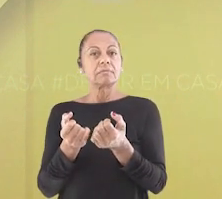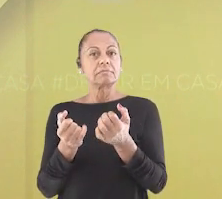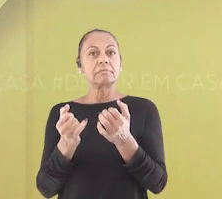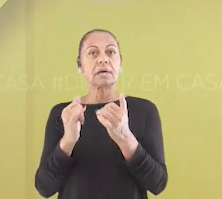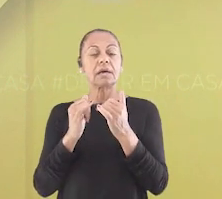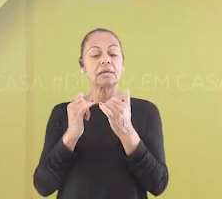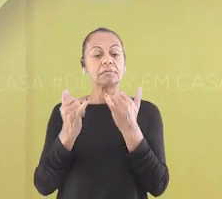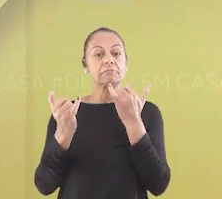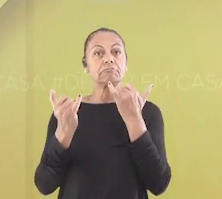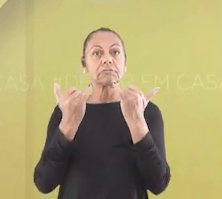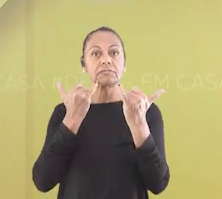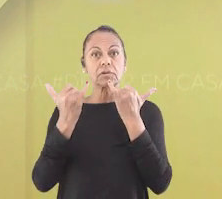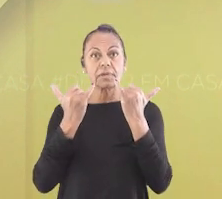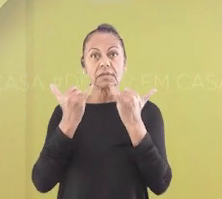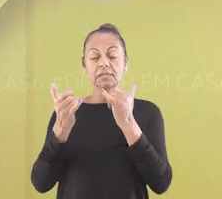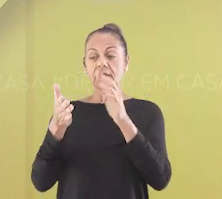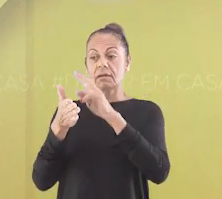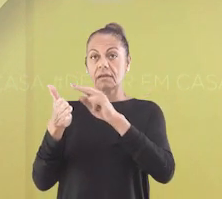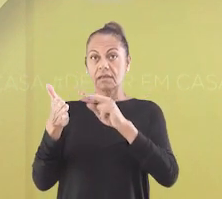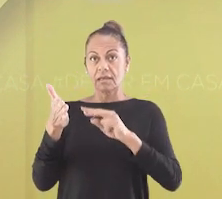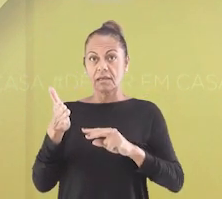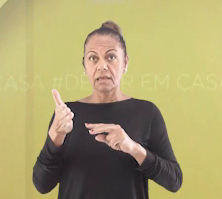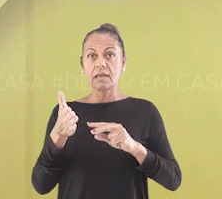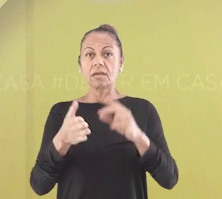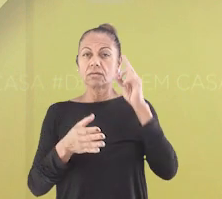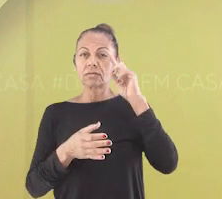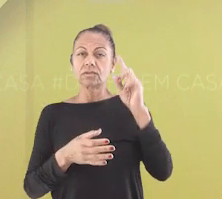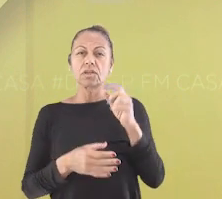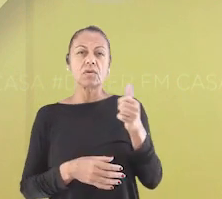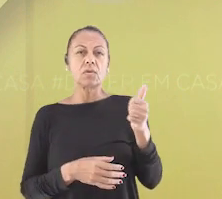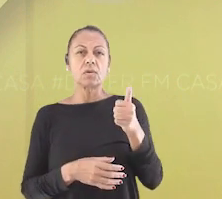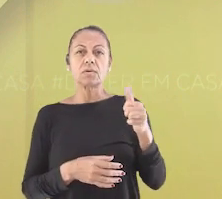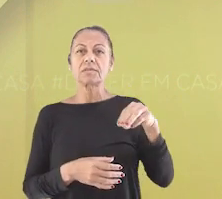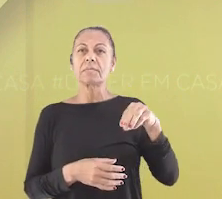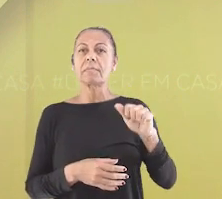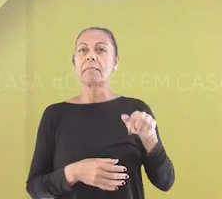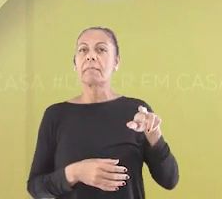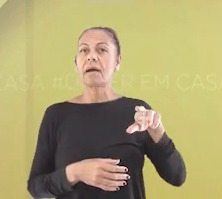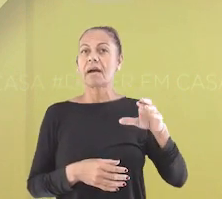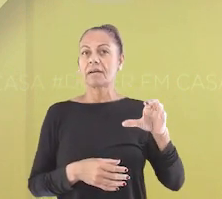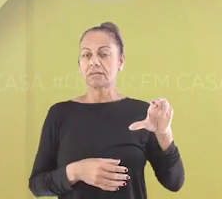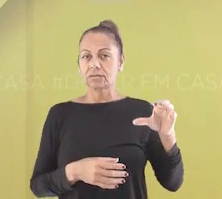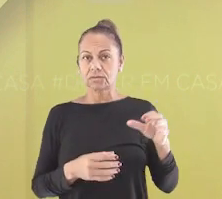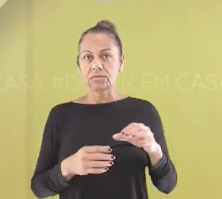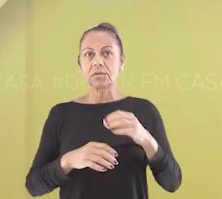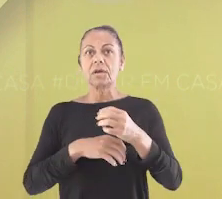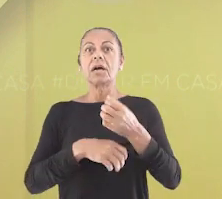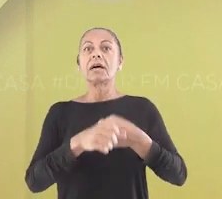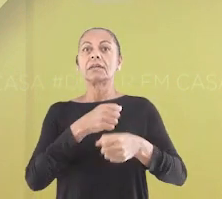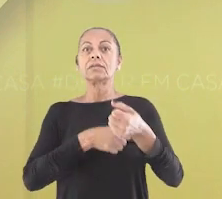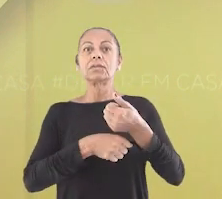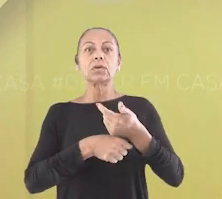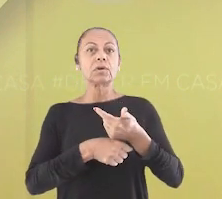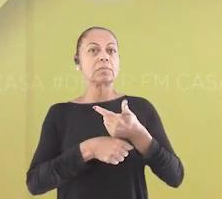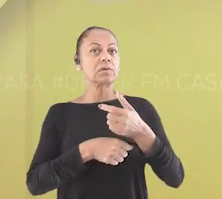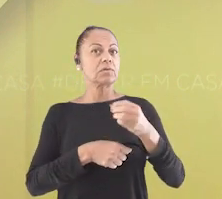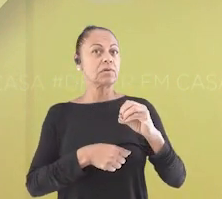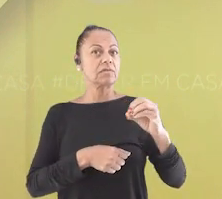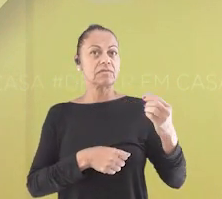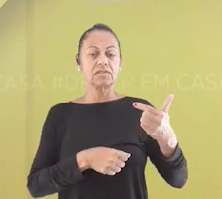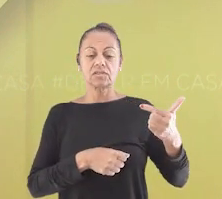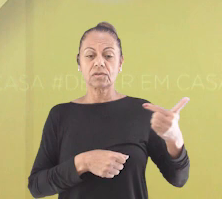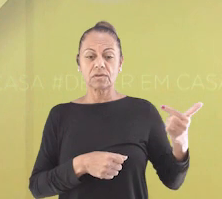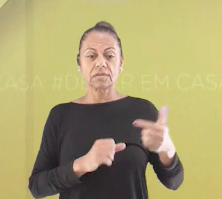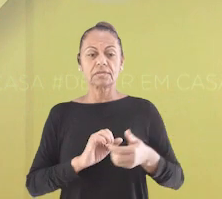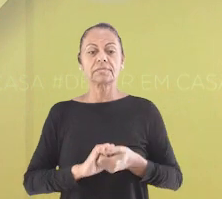trechos dessa notícia, retirada do site G1, publicada no dia 11 de março de 2022. A Amazônia tem recorde